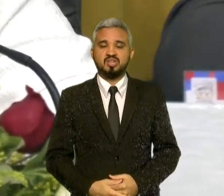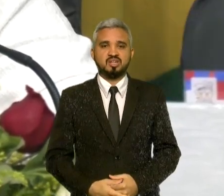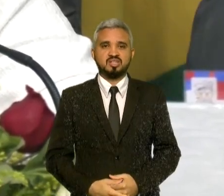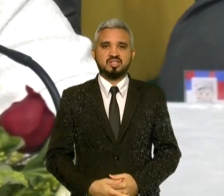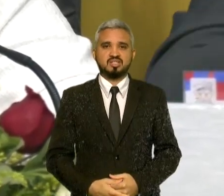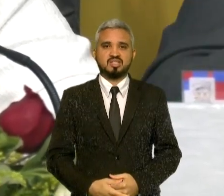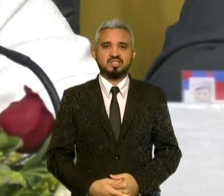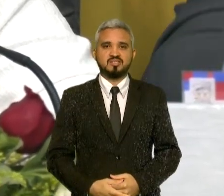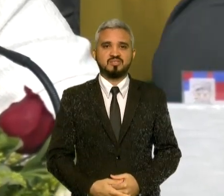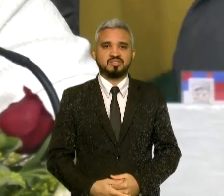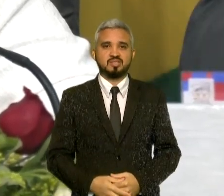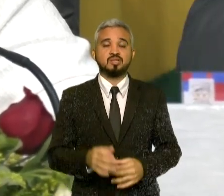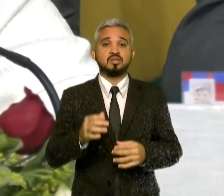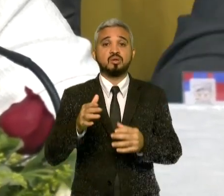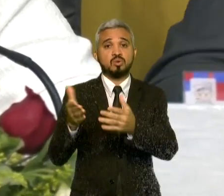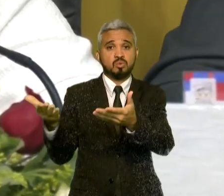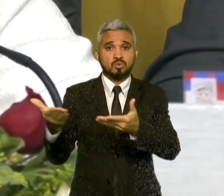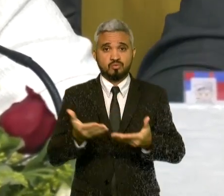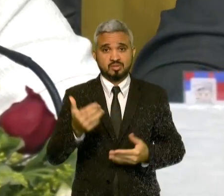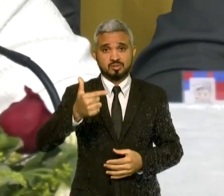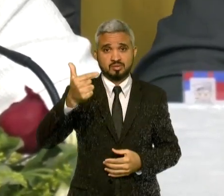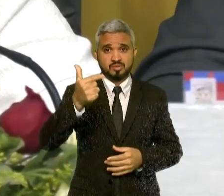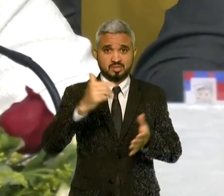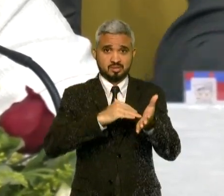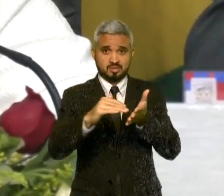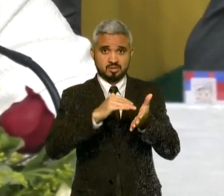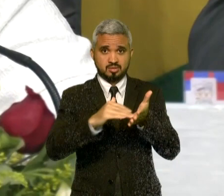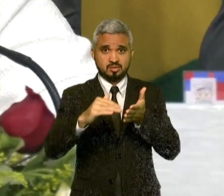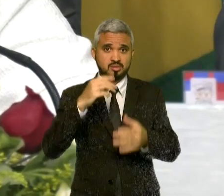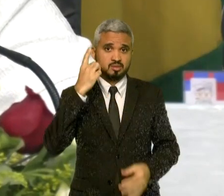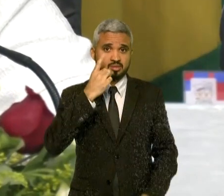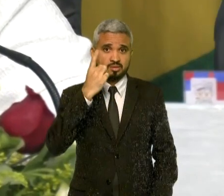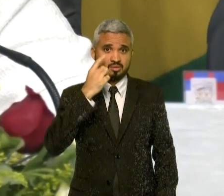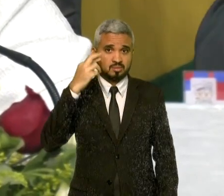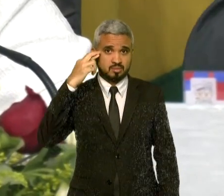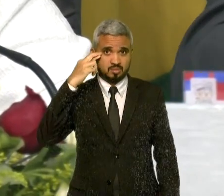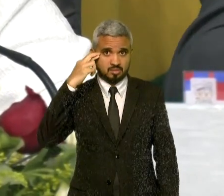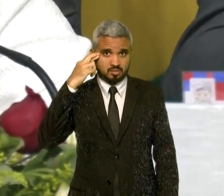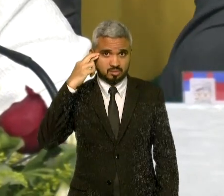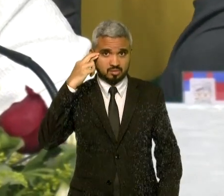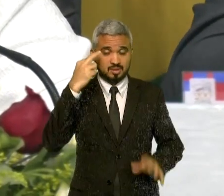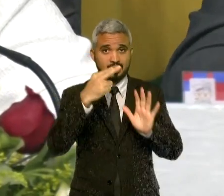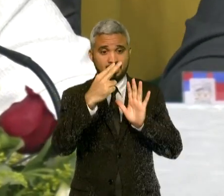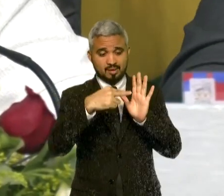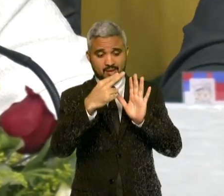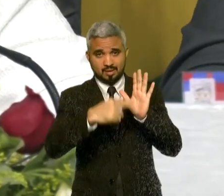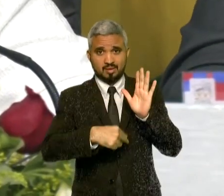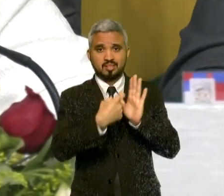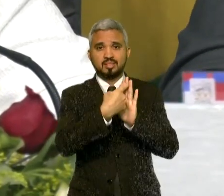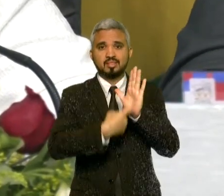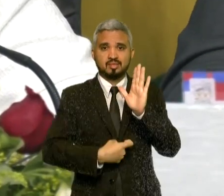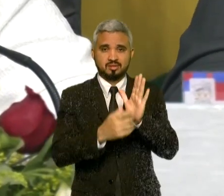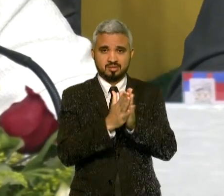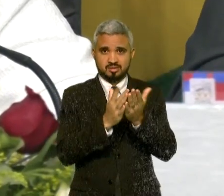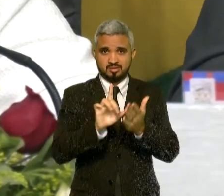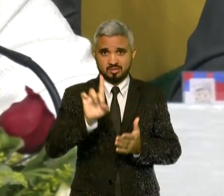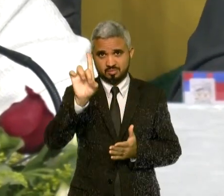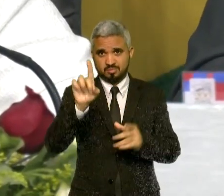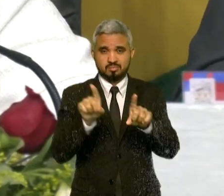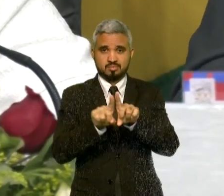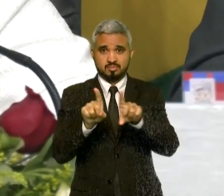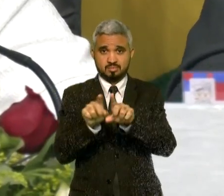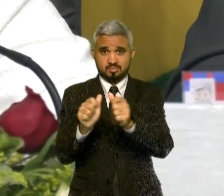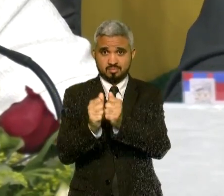Convido o senhor segundo secretário, deputado Roberto Costa, para fazer a leitura do texto bíblico e da ata